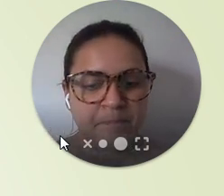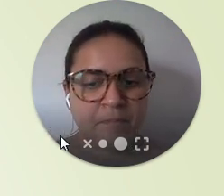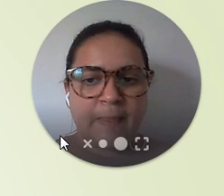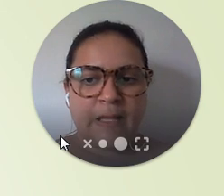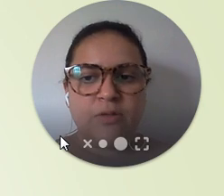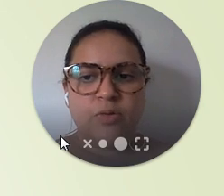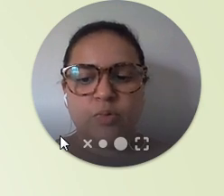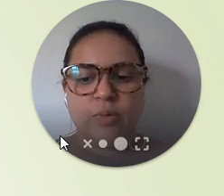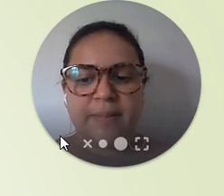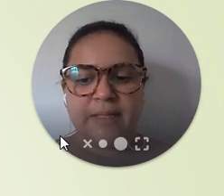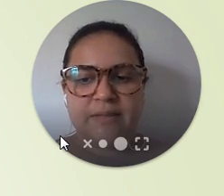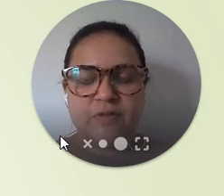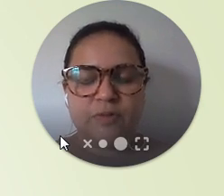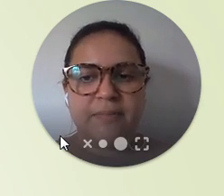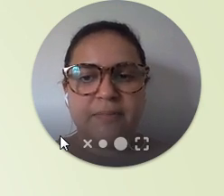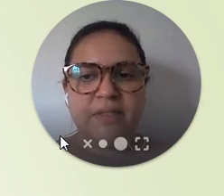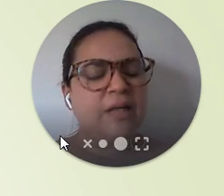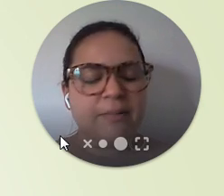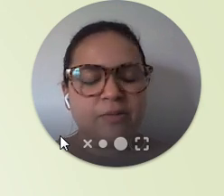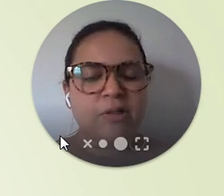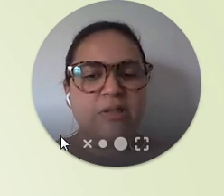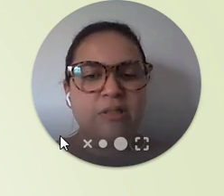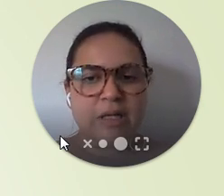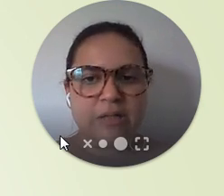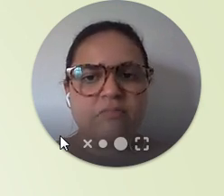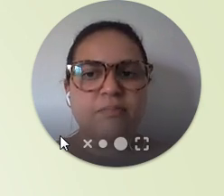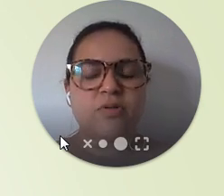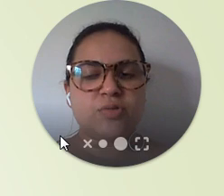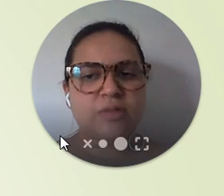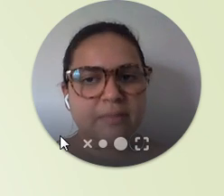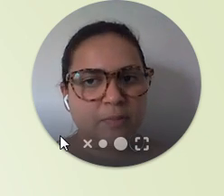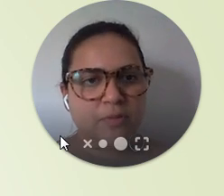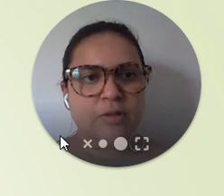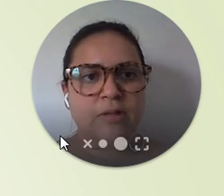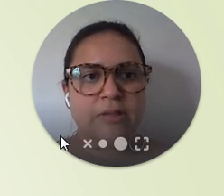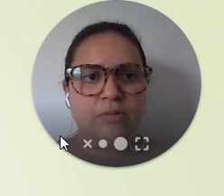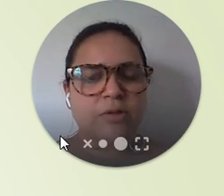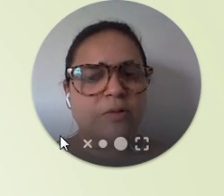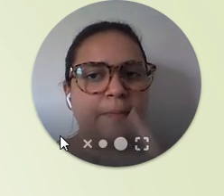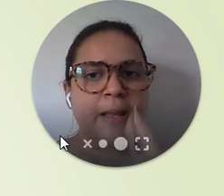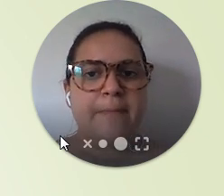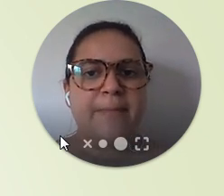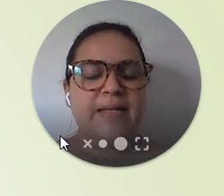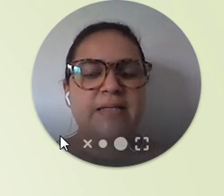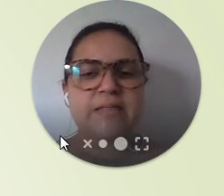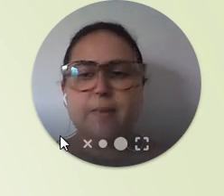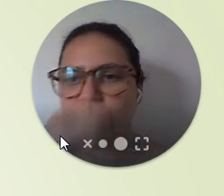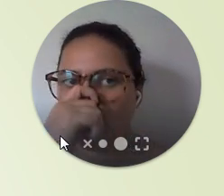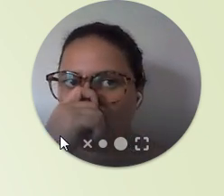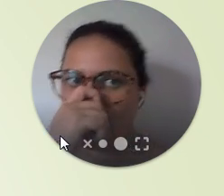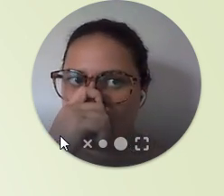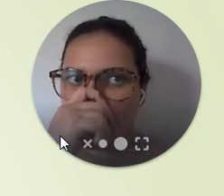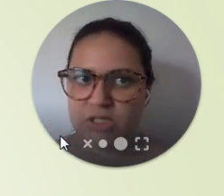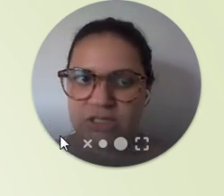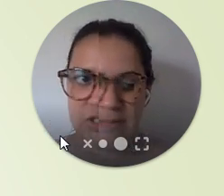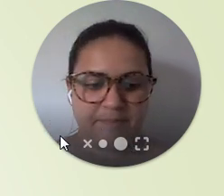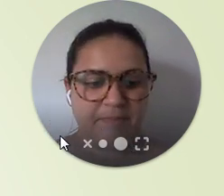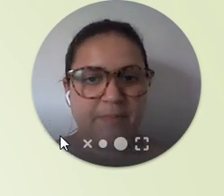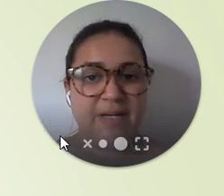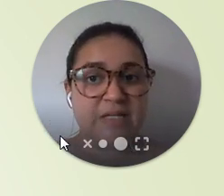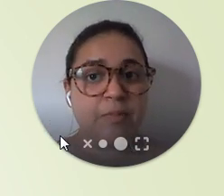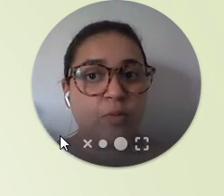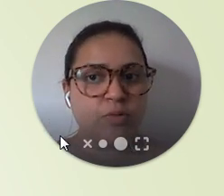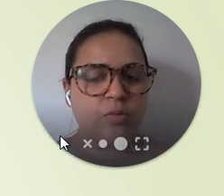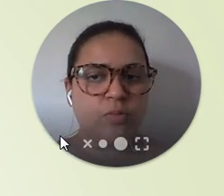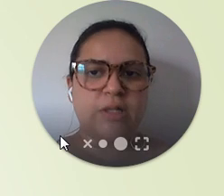olhada no aplicativo de uma amiga e ele é muito organizado. Possui também o prontuário eletrônico. Parece bastante com esse do Einstein,